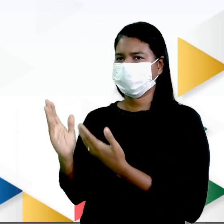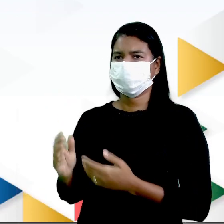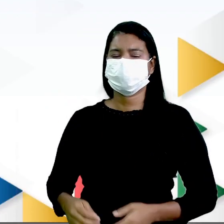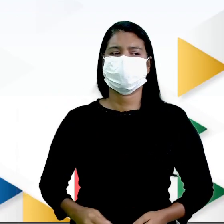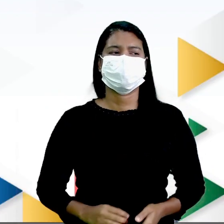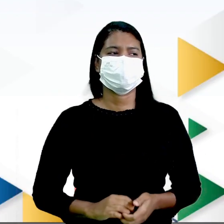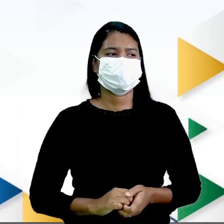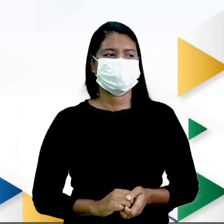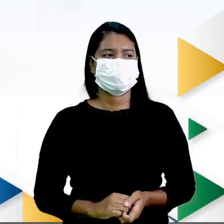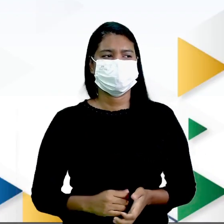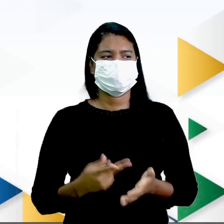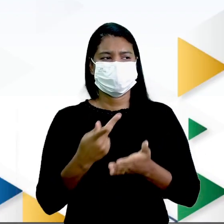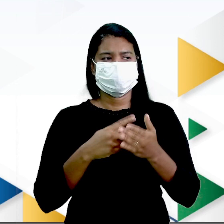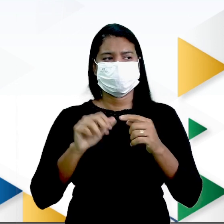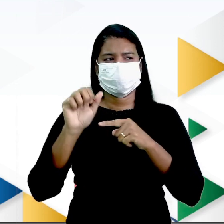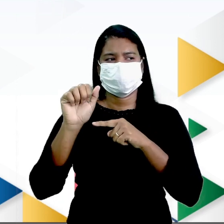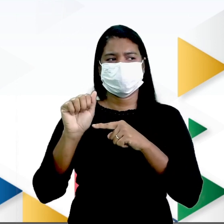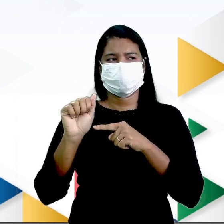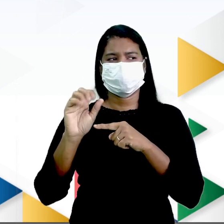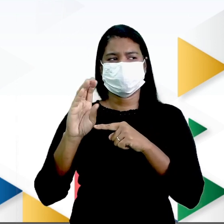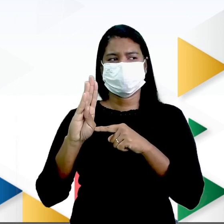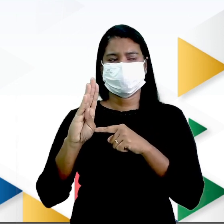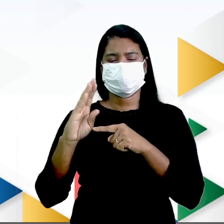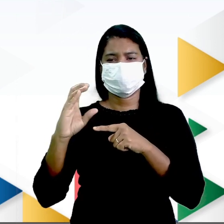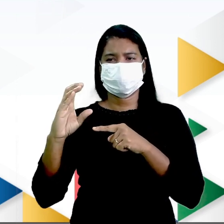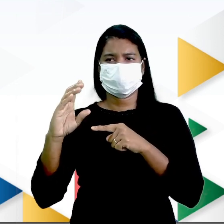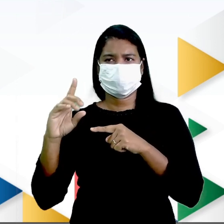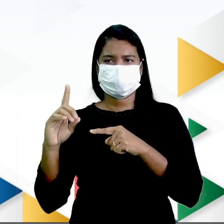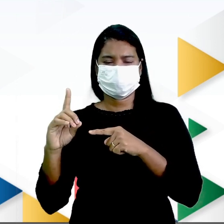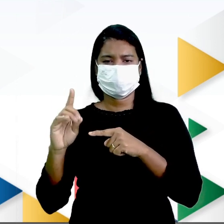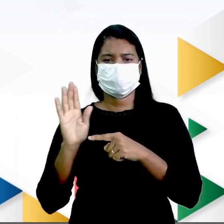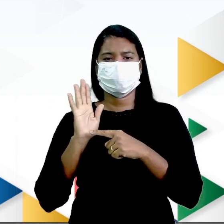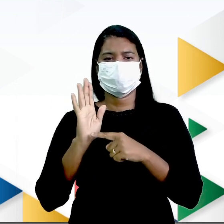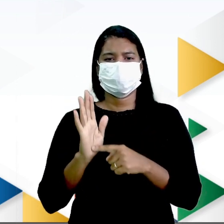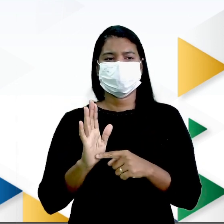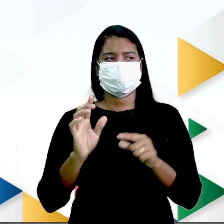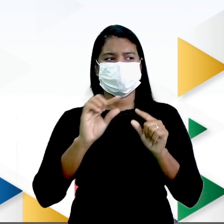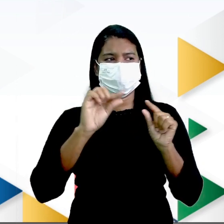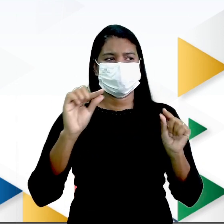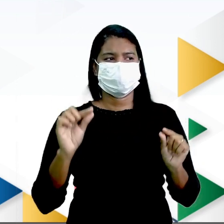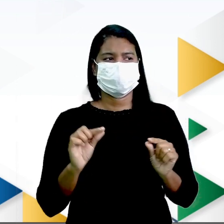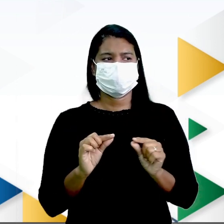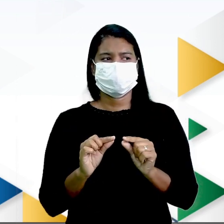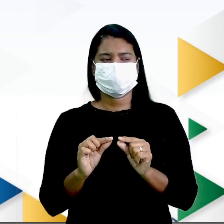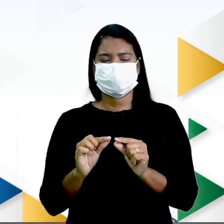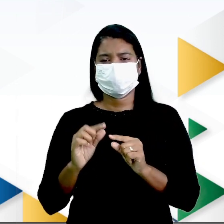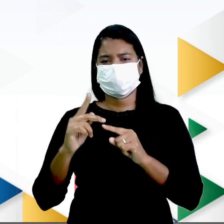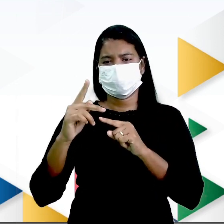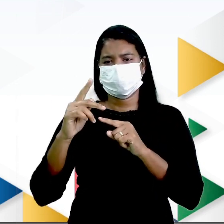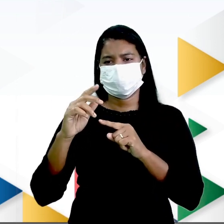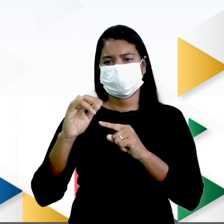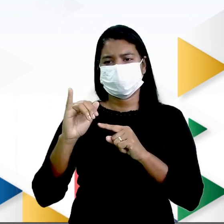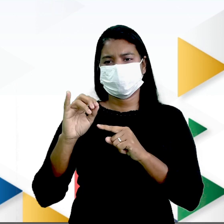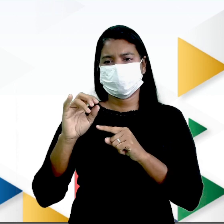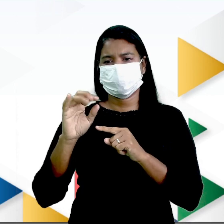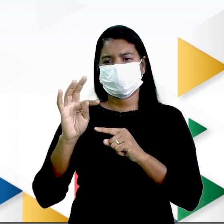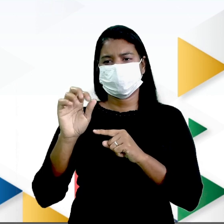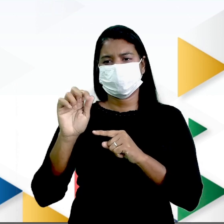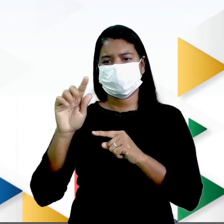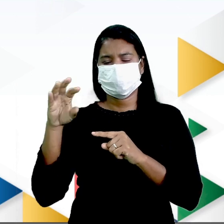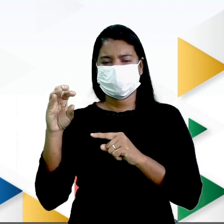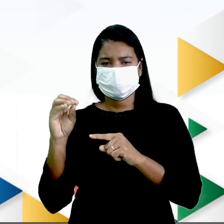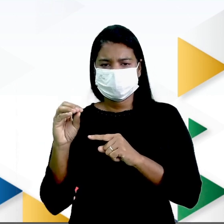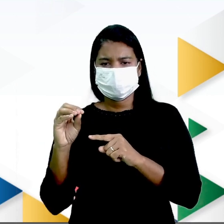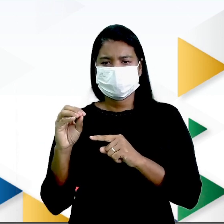A figura ABCD é a representação de um pentágono regular, qual é a